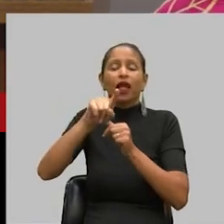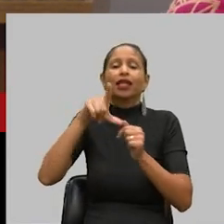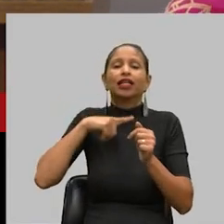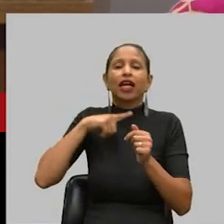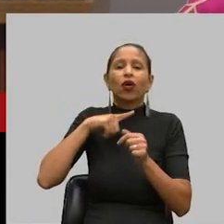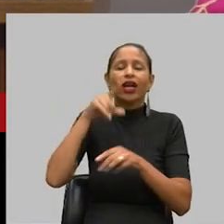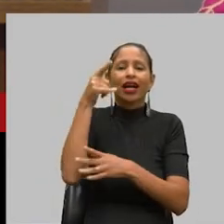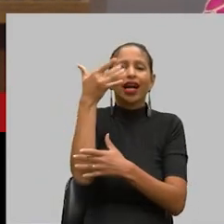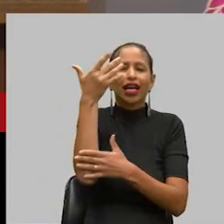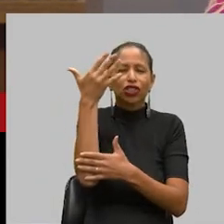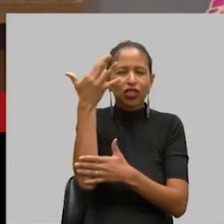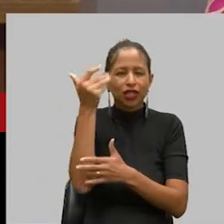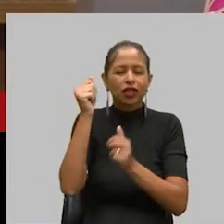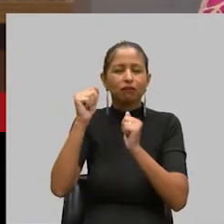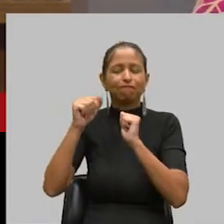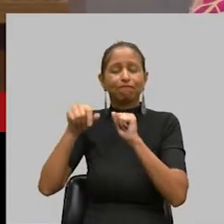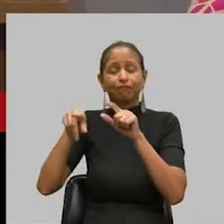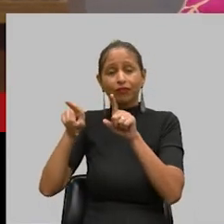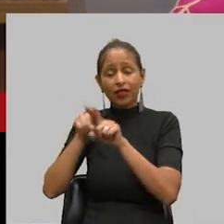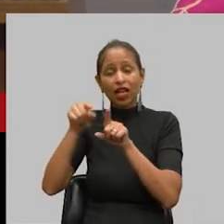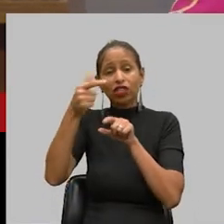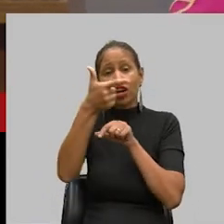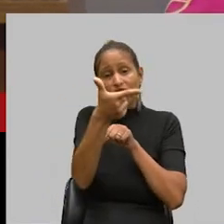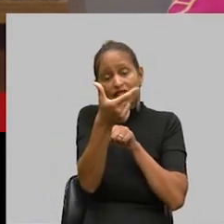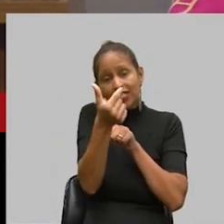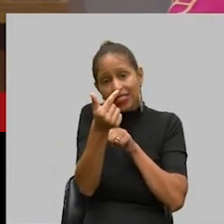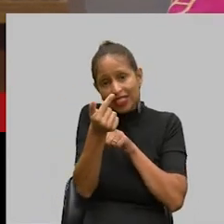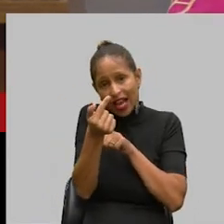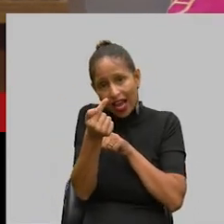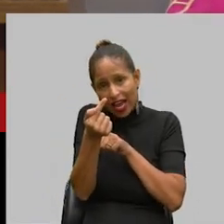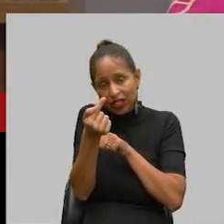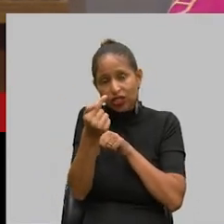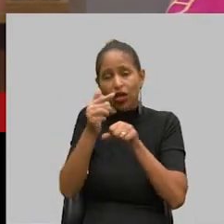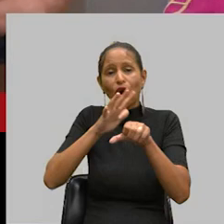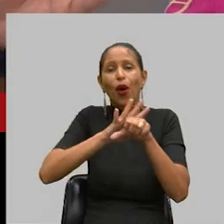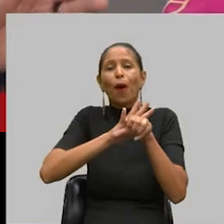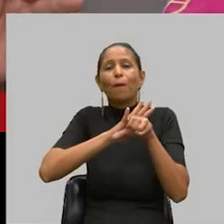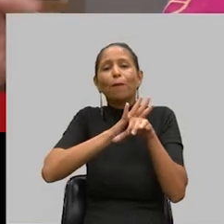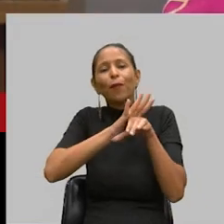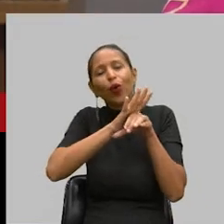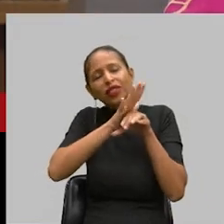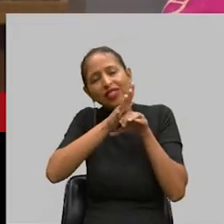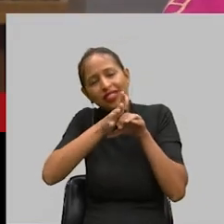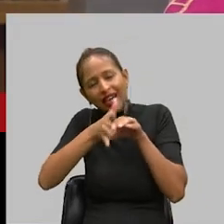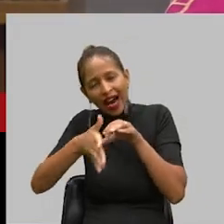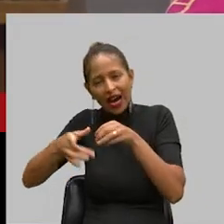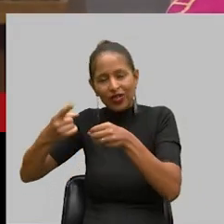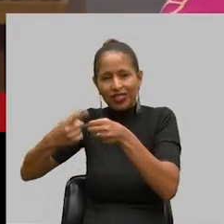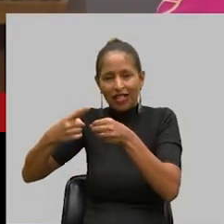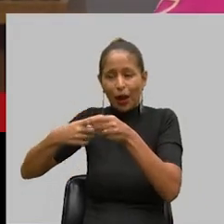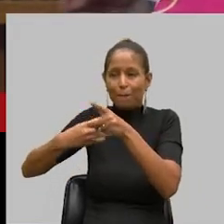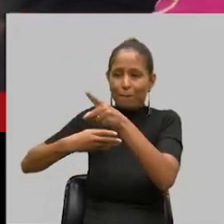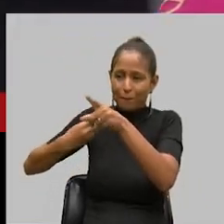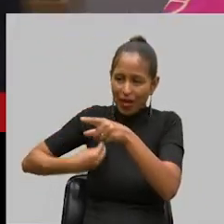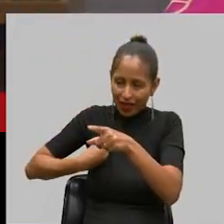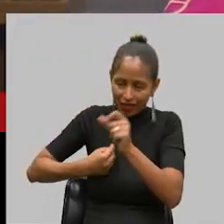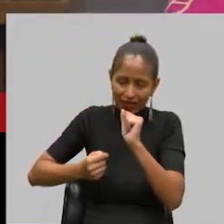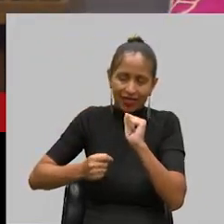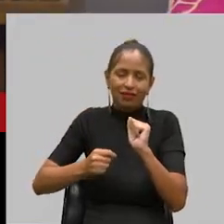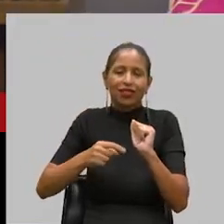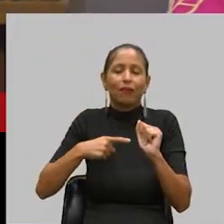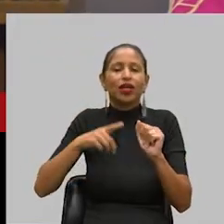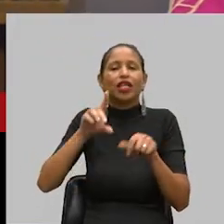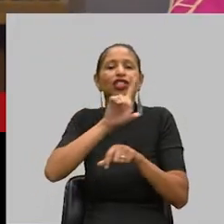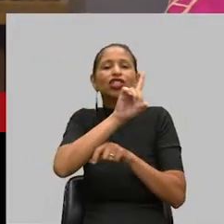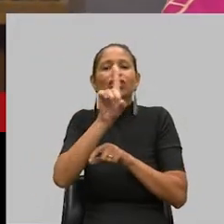das efas vamos ter no dia 27 Montes Claros vamos estar participando né Beatriz outros deputados no